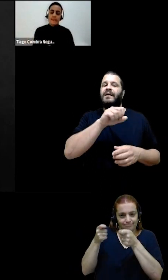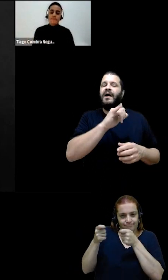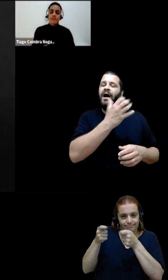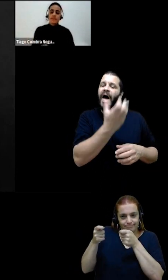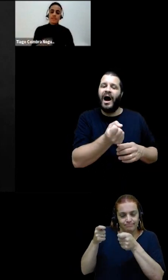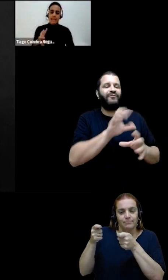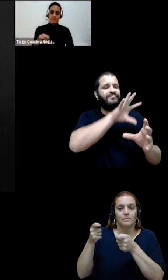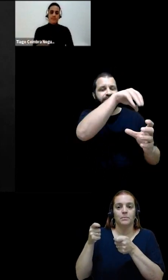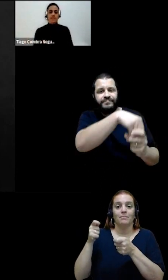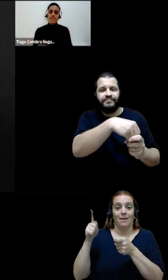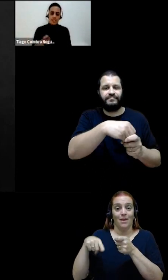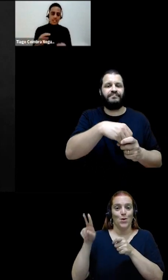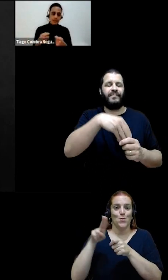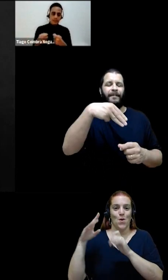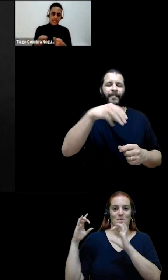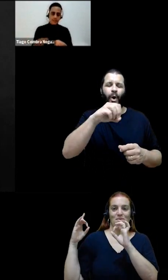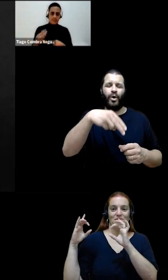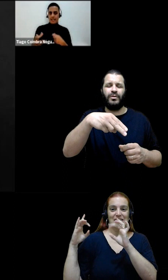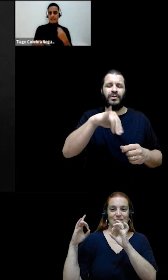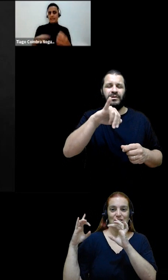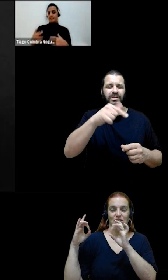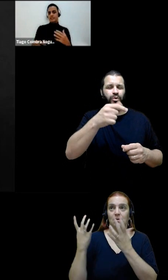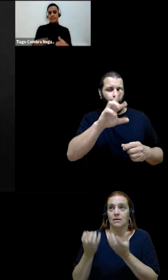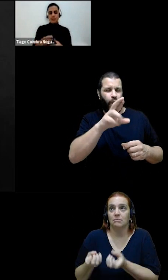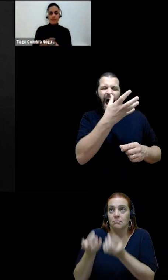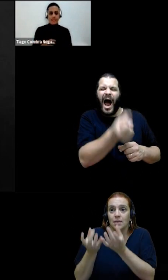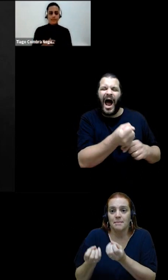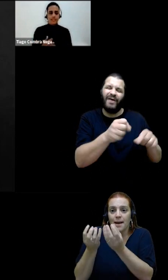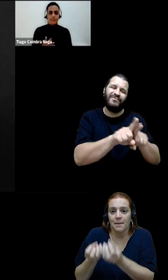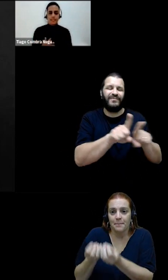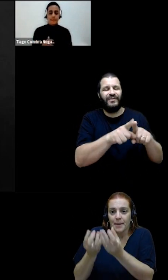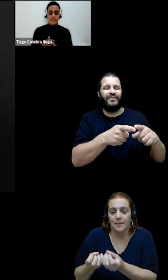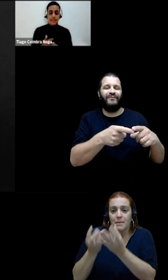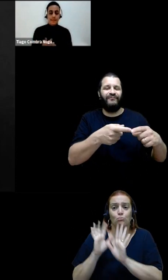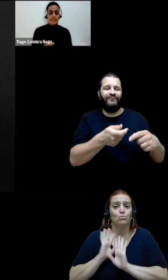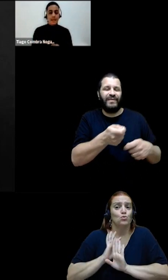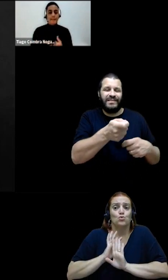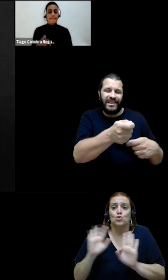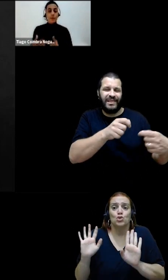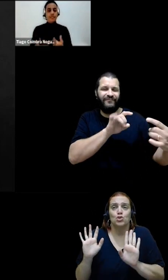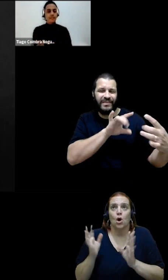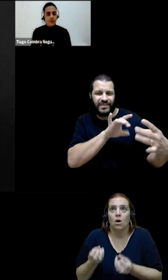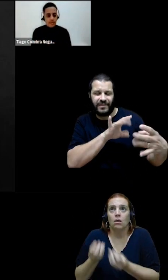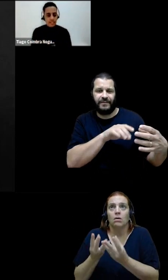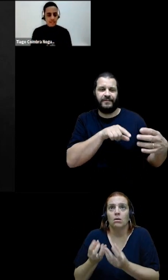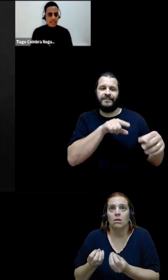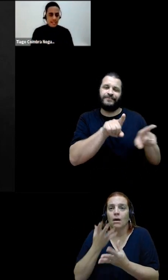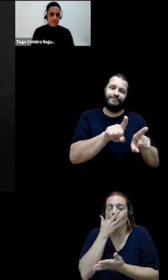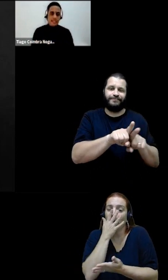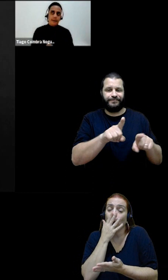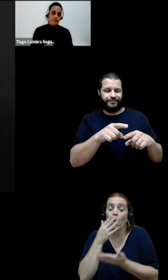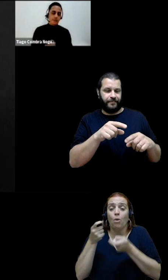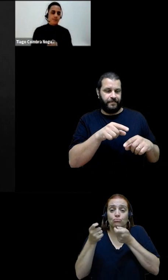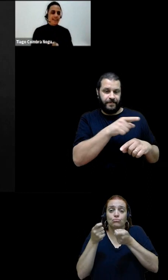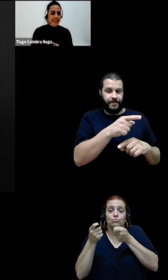ali, do intérprete feed, né, que é um intérprete que está alimentando, está acompanhando a interpretação, mas ele apenas monitora a atividade